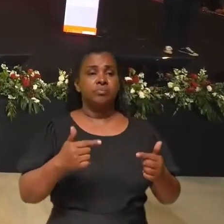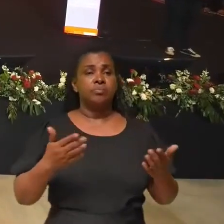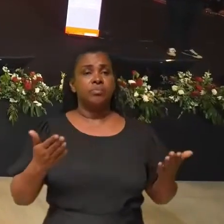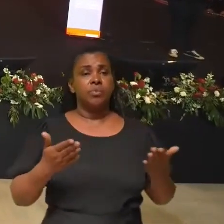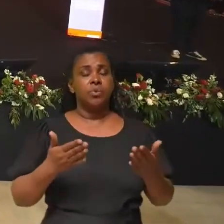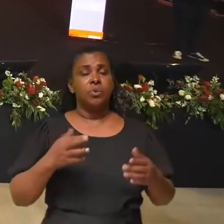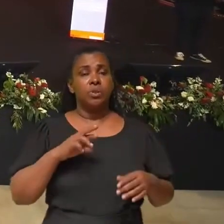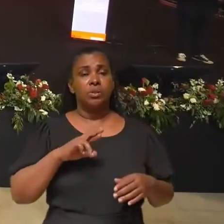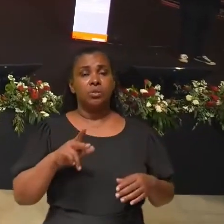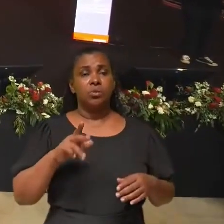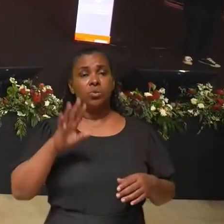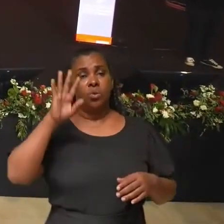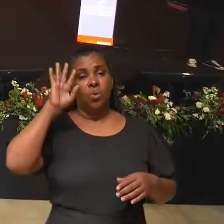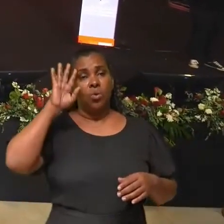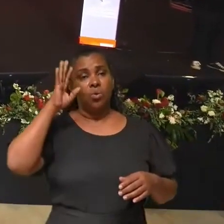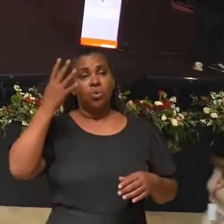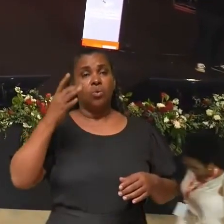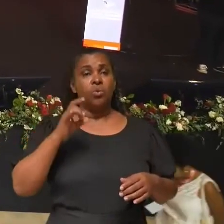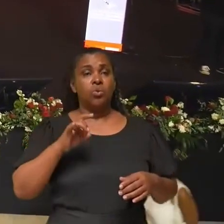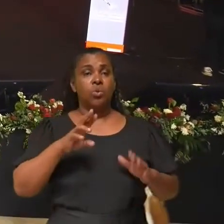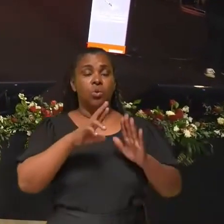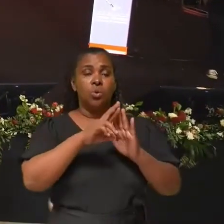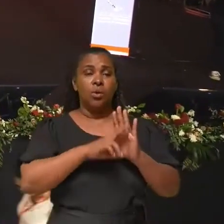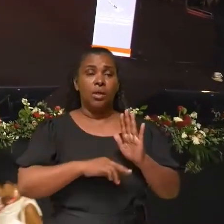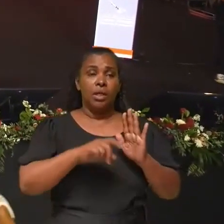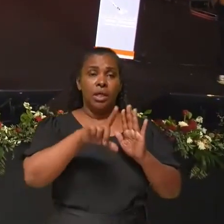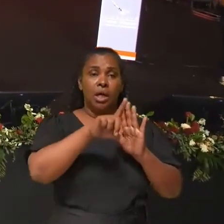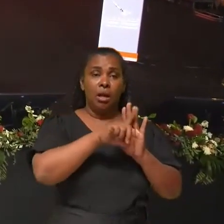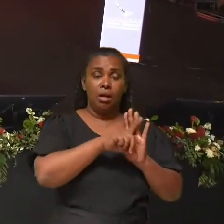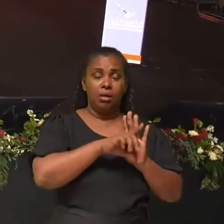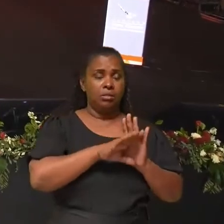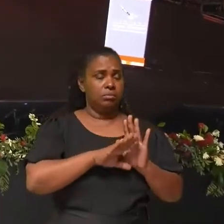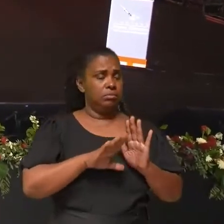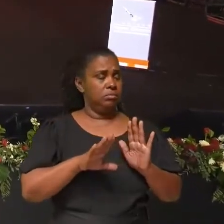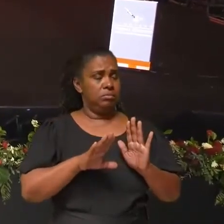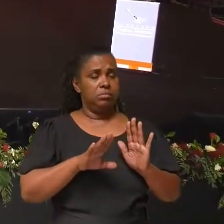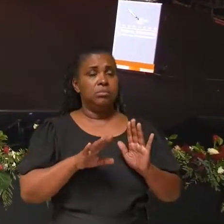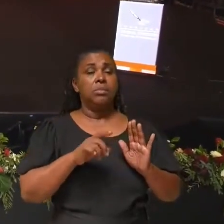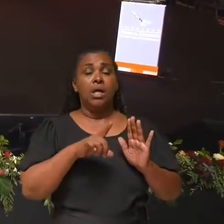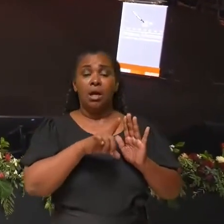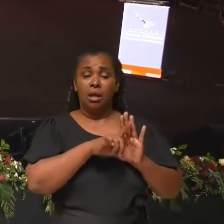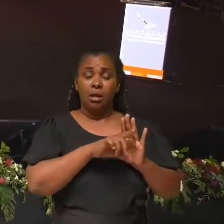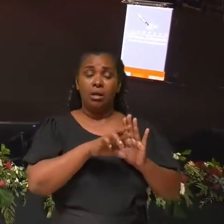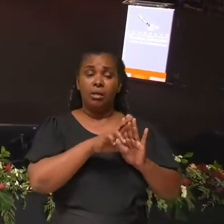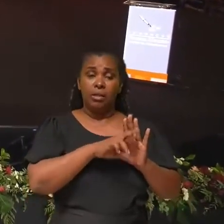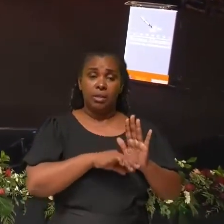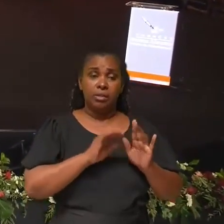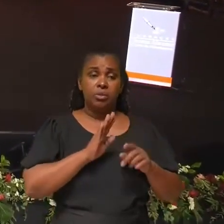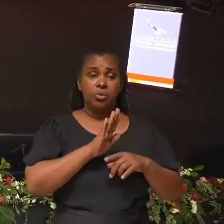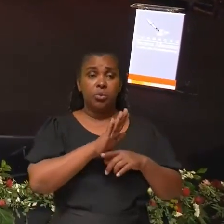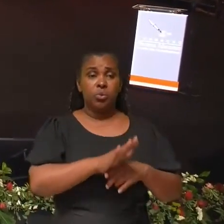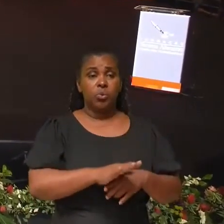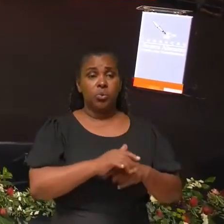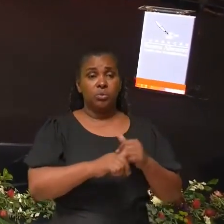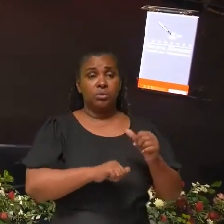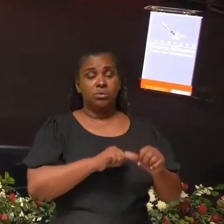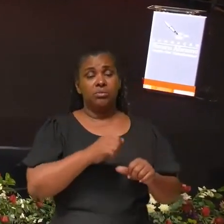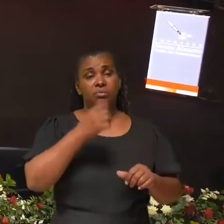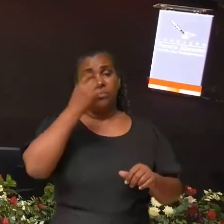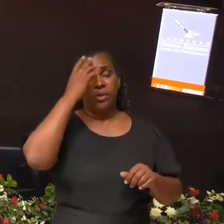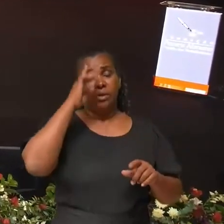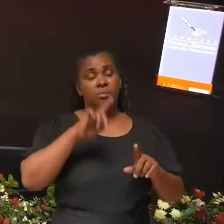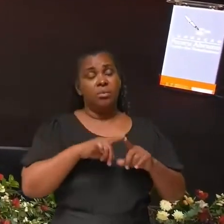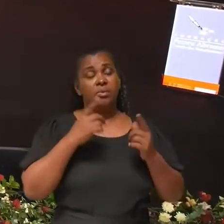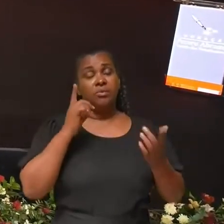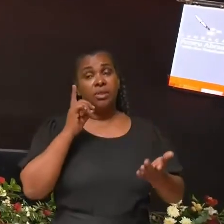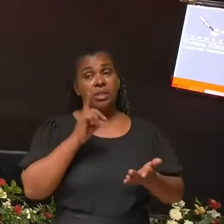com regulação. A regulação pode deixar mais fácil. Mas a verdade é que é uma questão muito mais política do que jurídica.